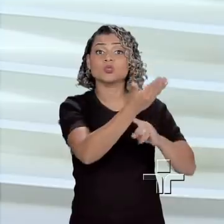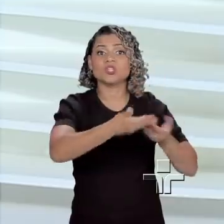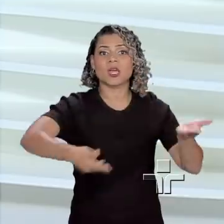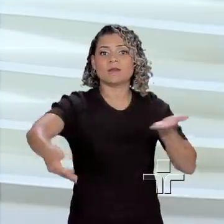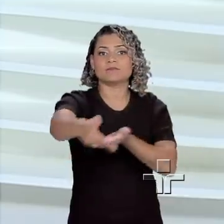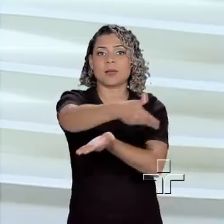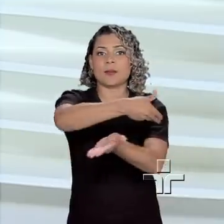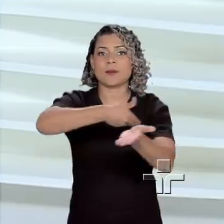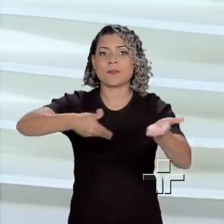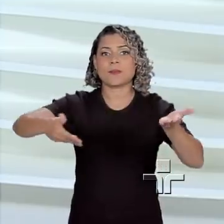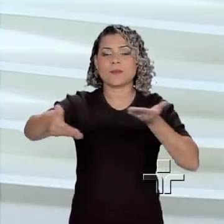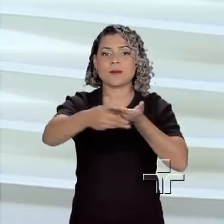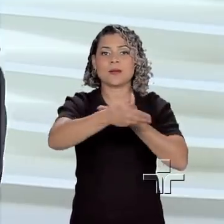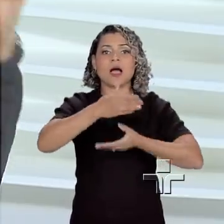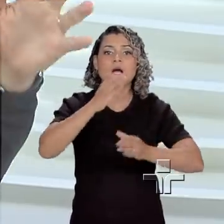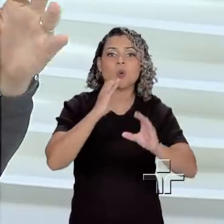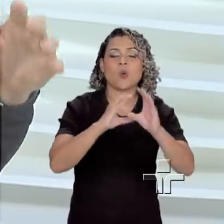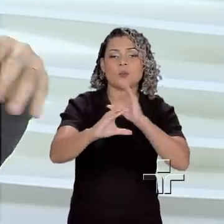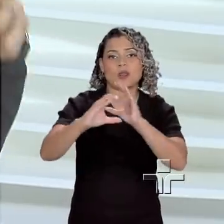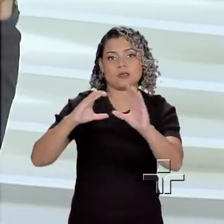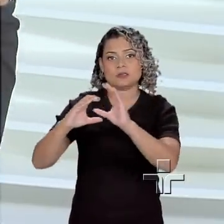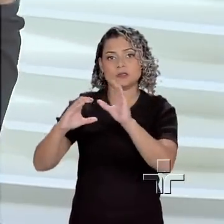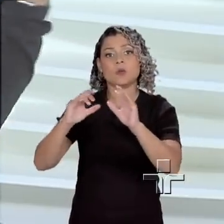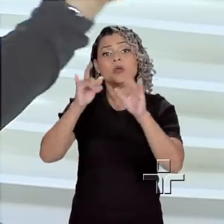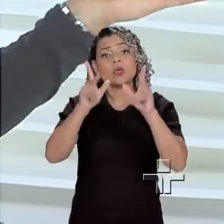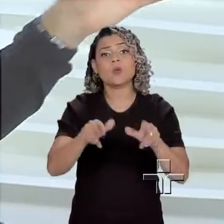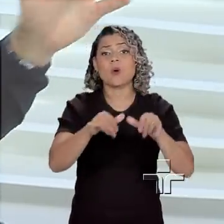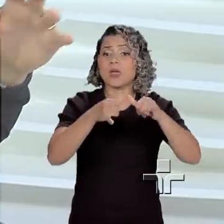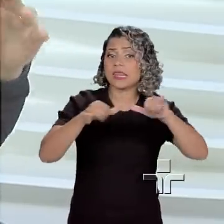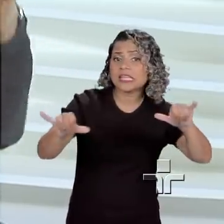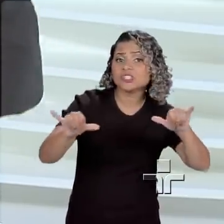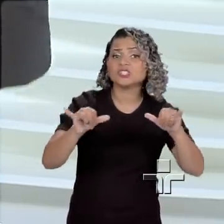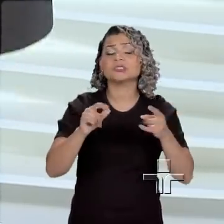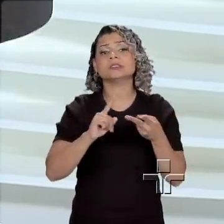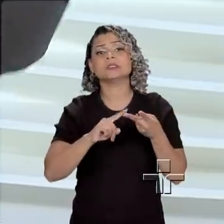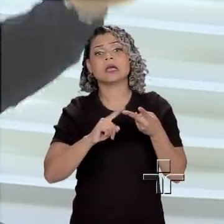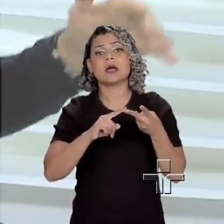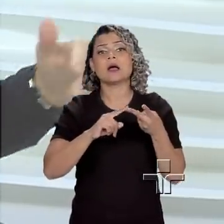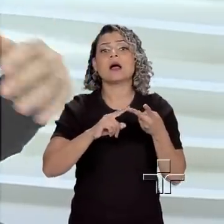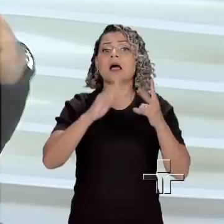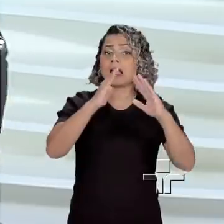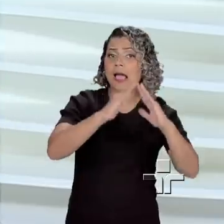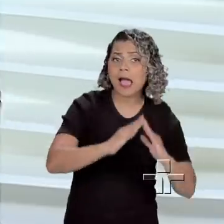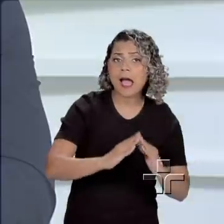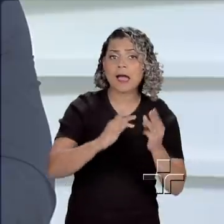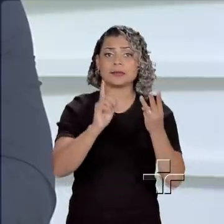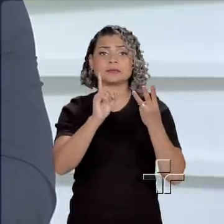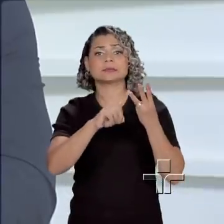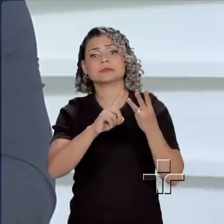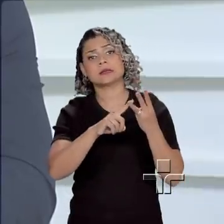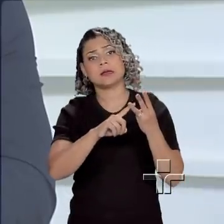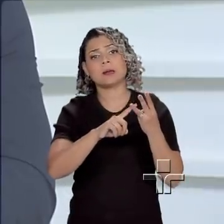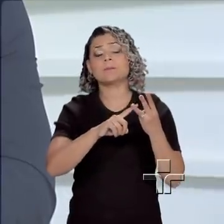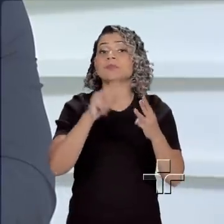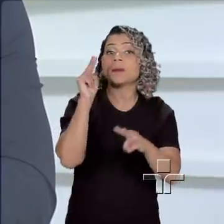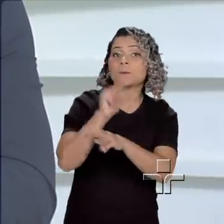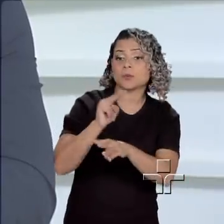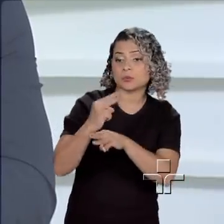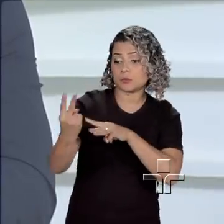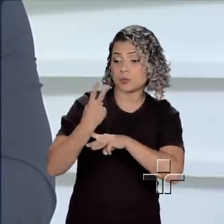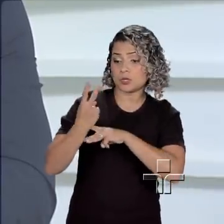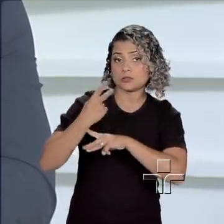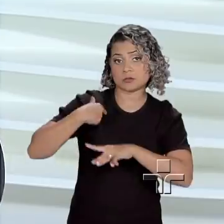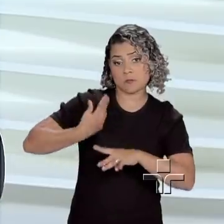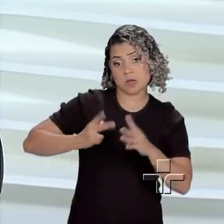isso? Tecnologias de transição como eletricidade, como habitação, como proteção pessoal, no